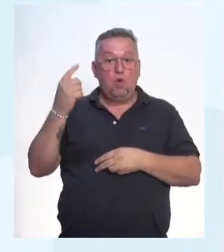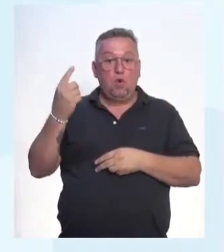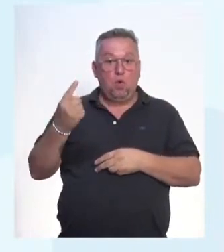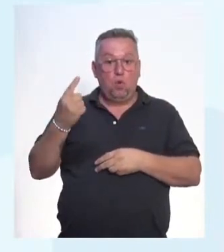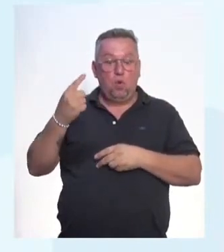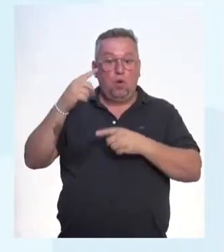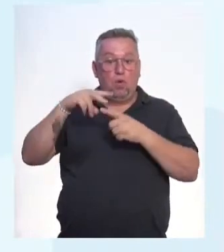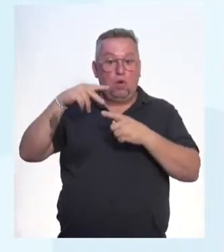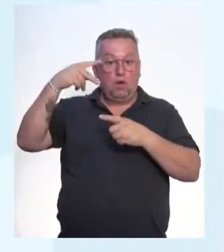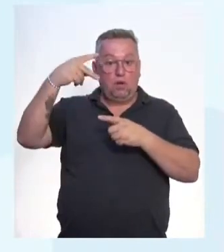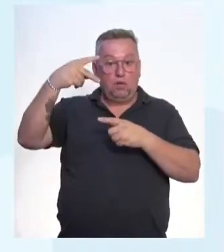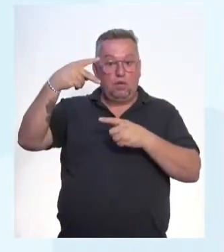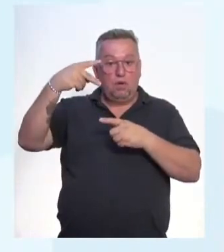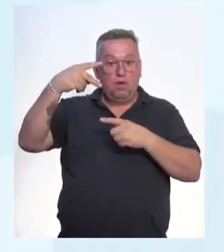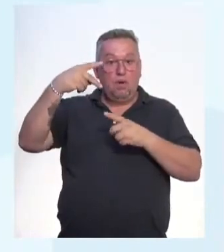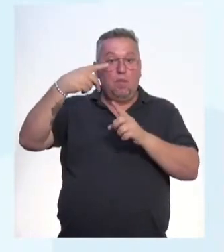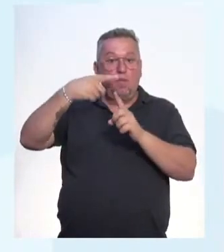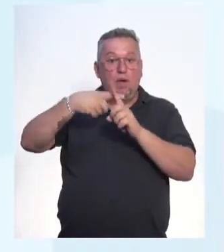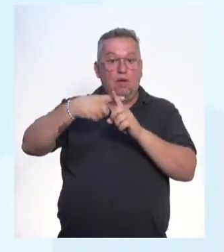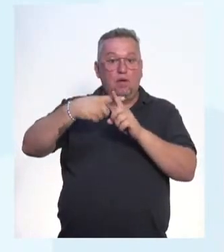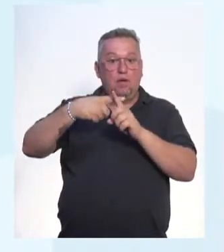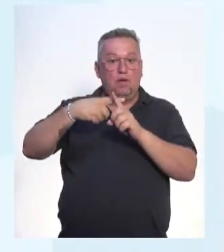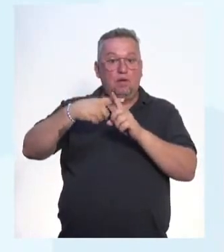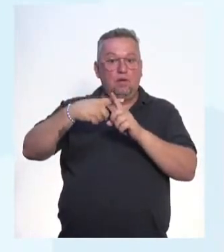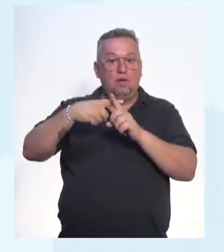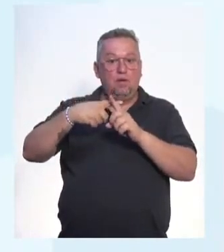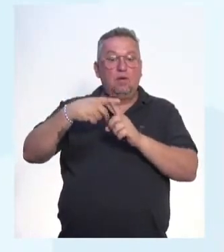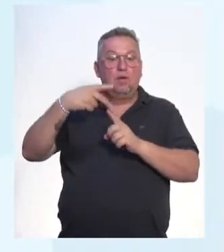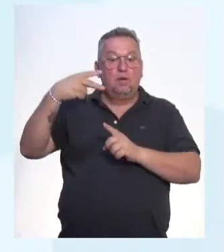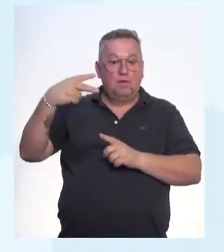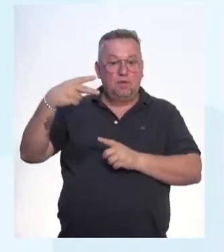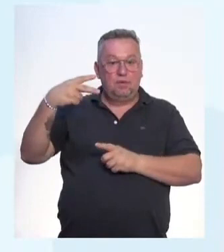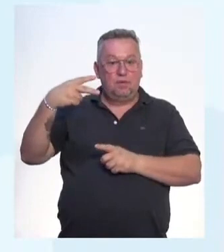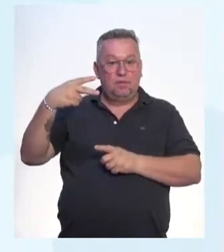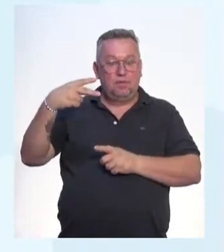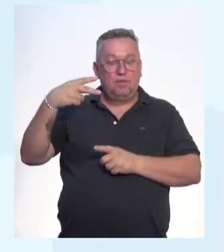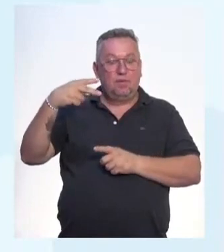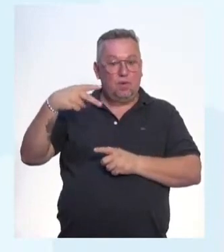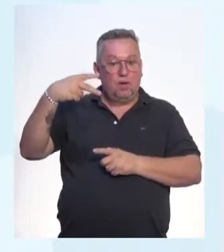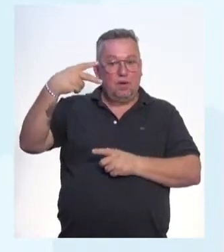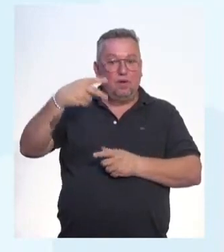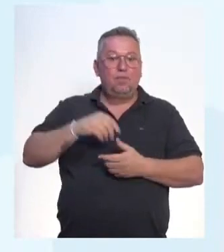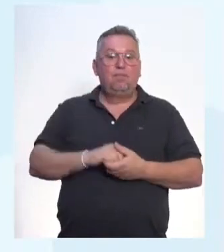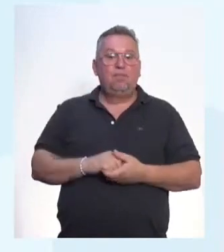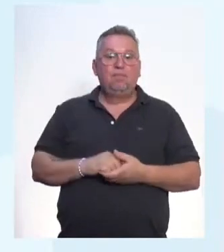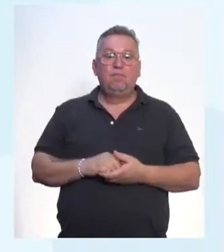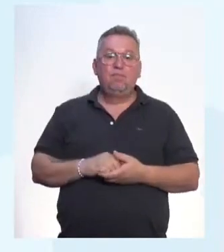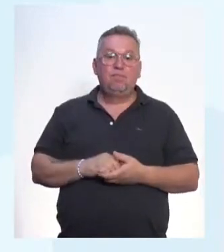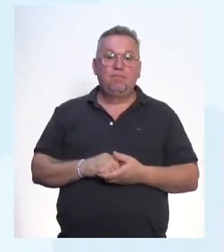ao quadrado mais o cateto 2 ao quadrado.